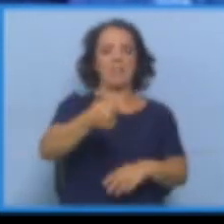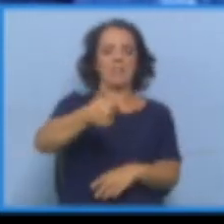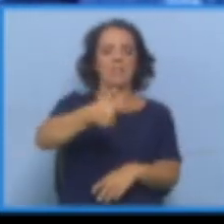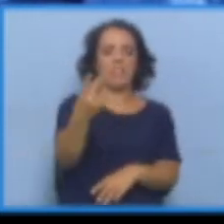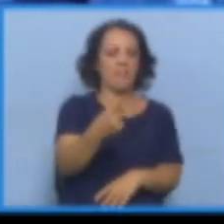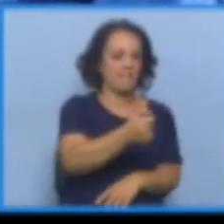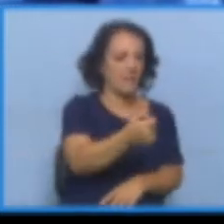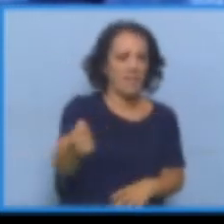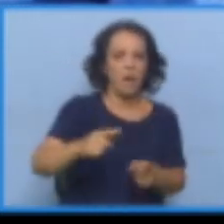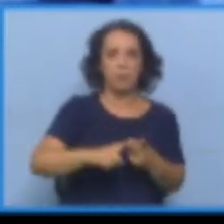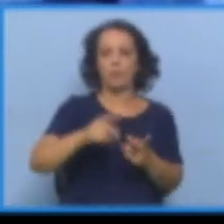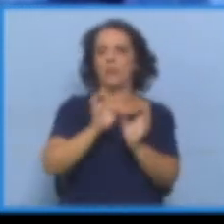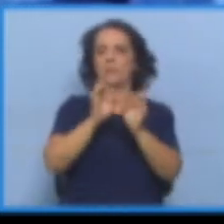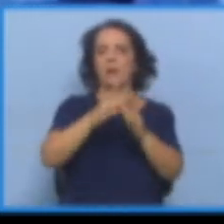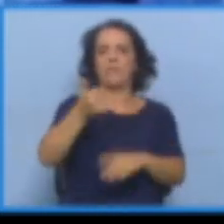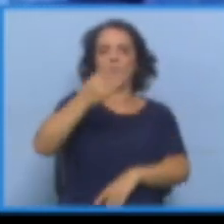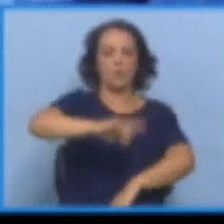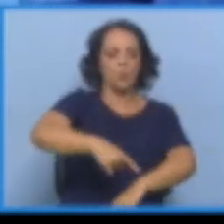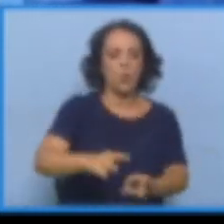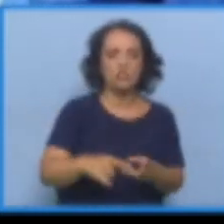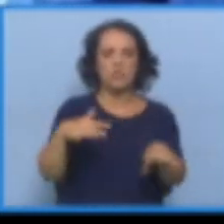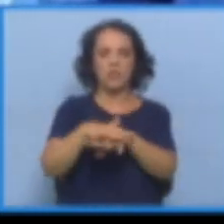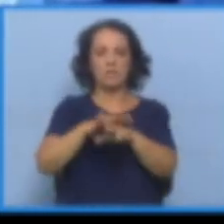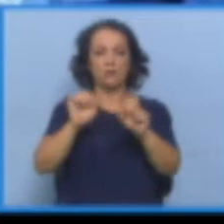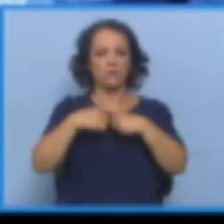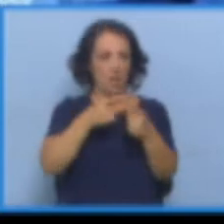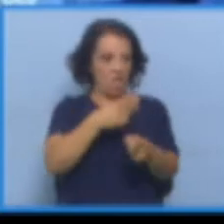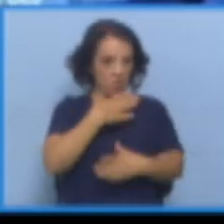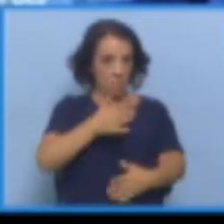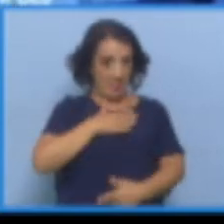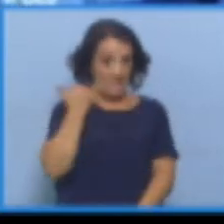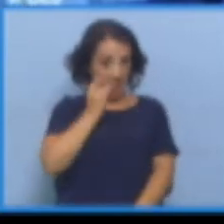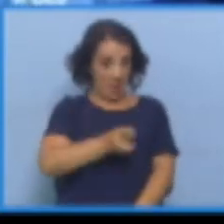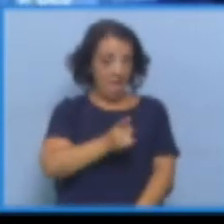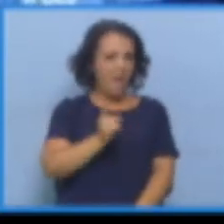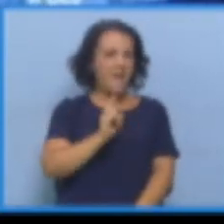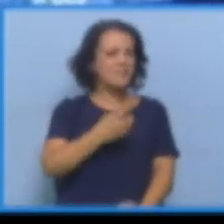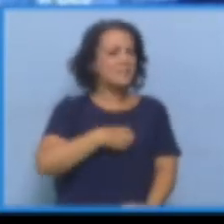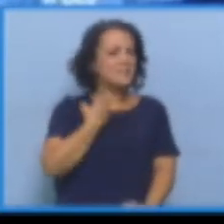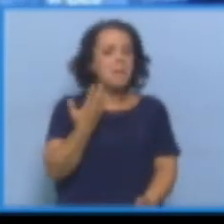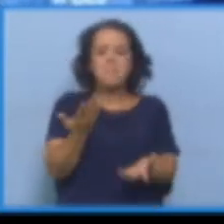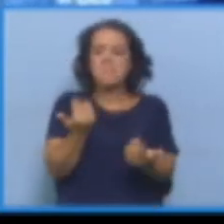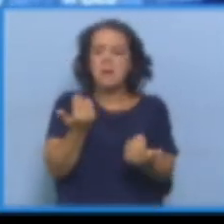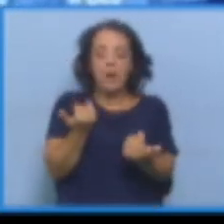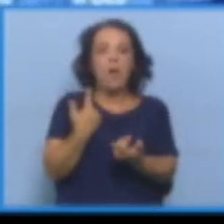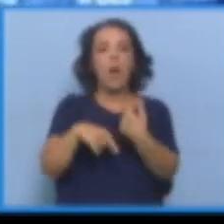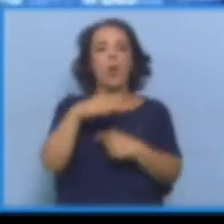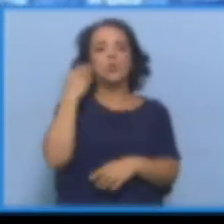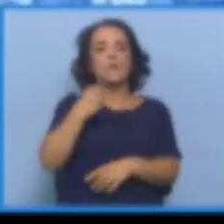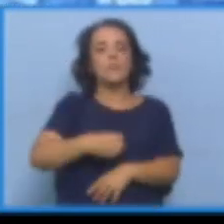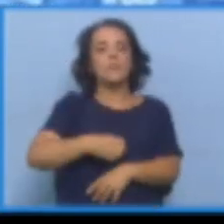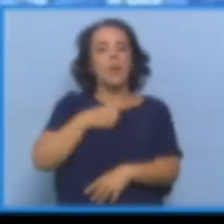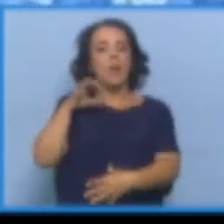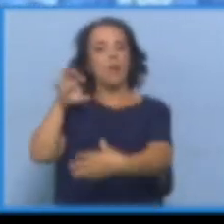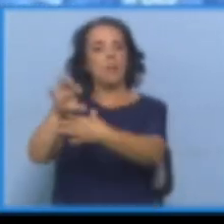uma internet de 24 horas, redes sociais, que pode ser muito mais do que isso, então o jovem encontra o seu papel no mundo e o seu papel na Igreja